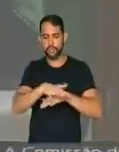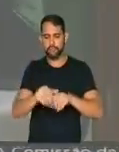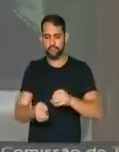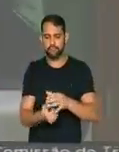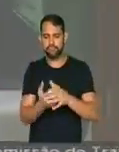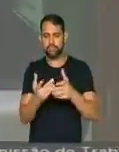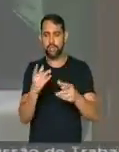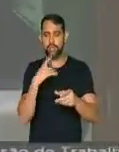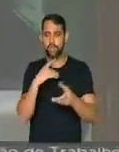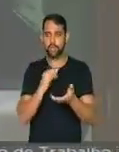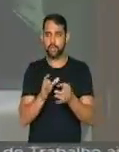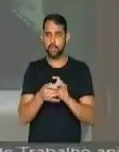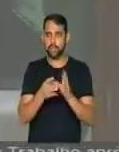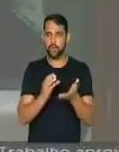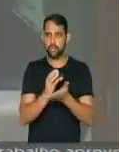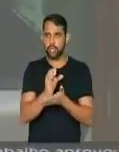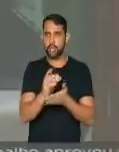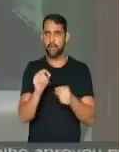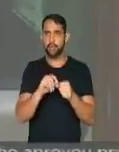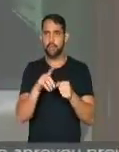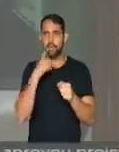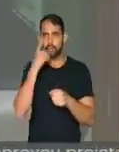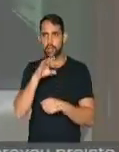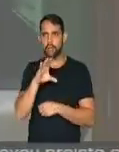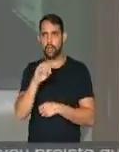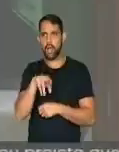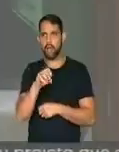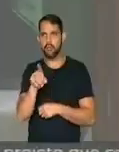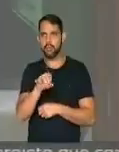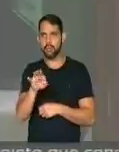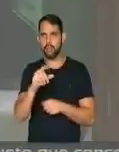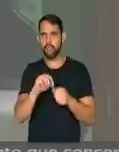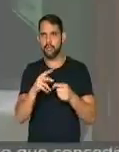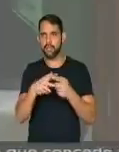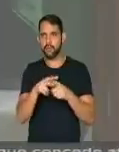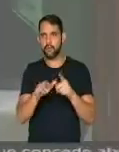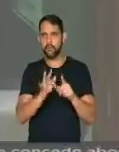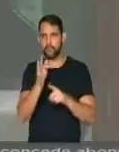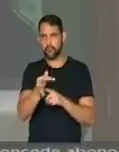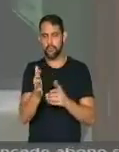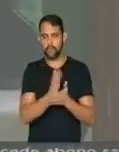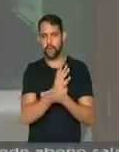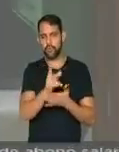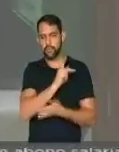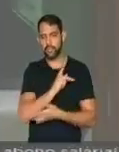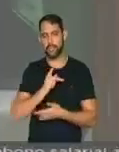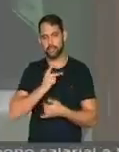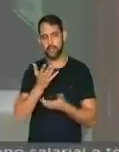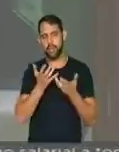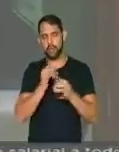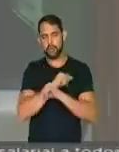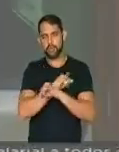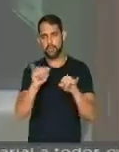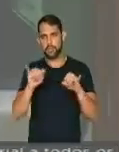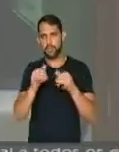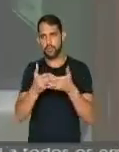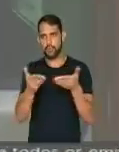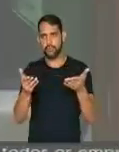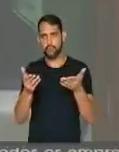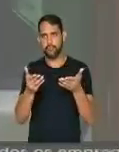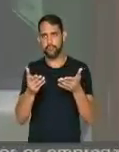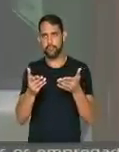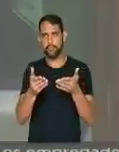nossa autoria e também do deputado Caio Maniçoba, que fez a reforma posterior. Portanto, presidente, eu quero deixar aqui